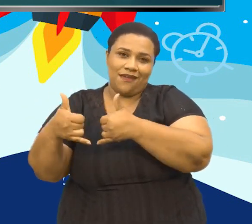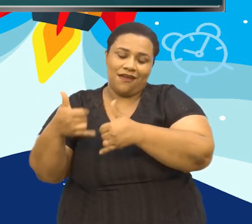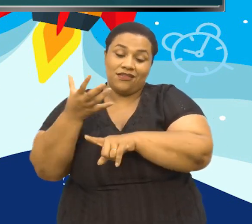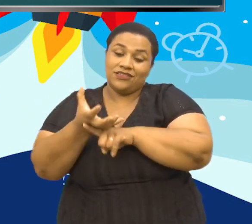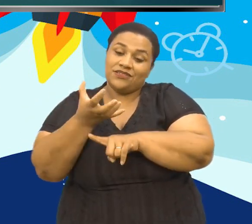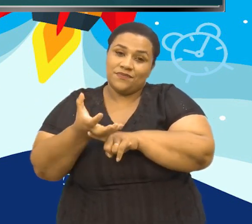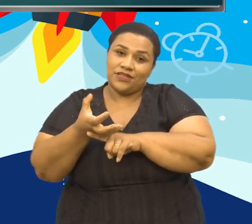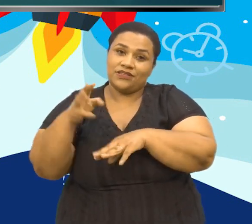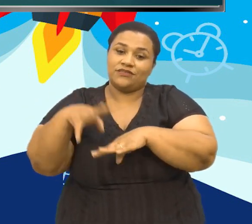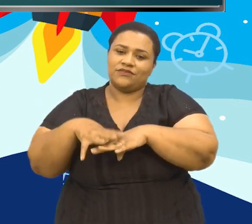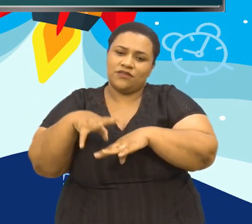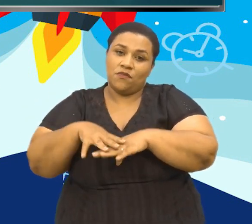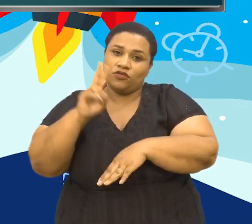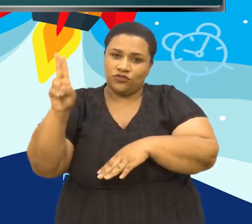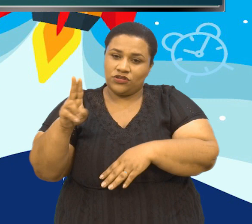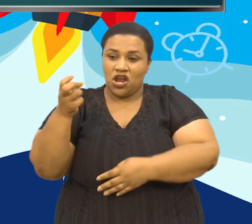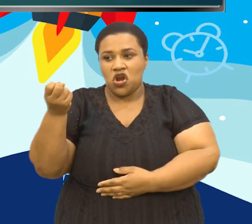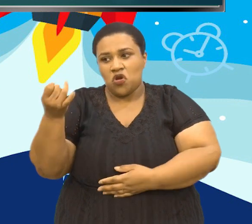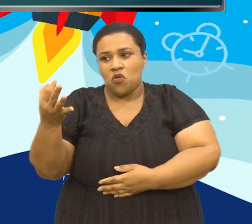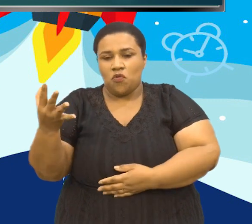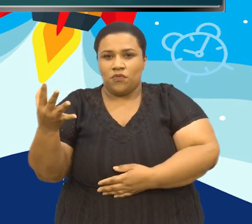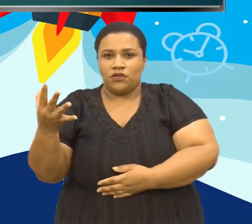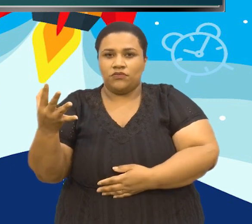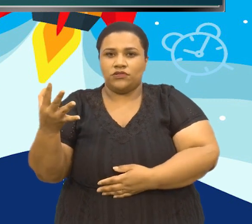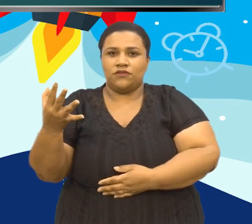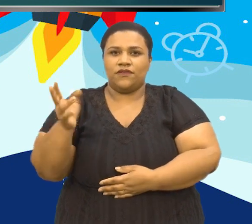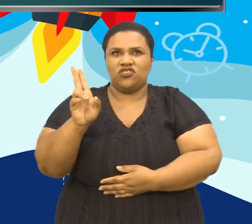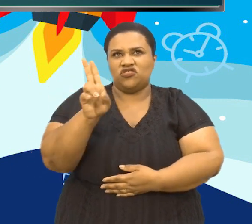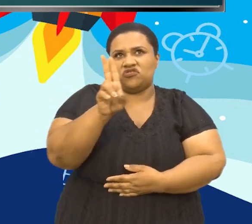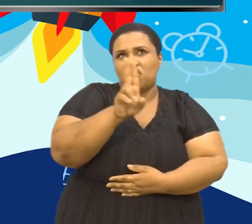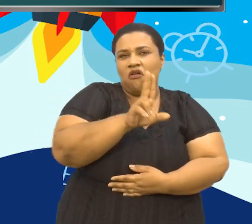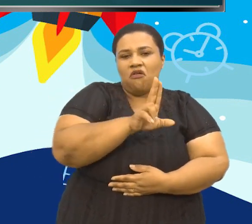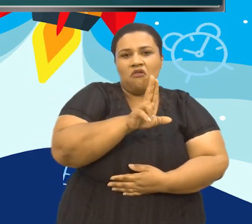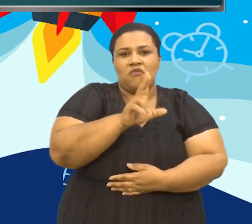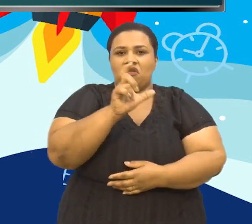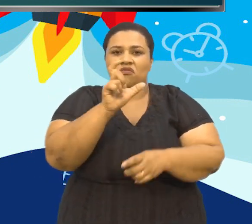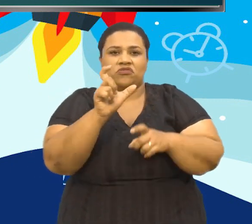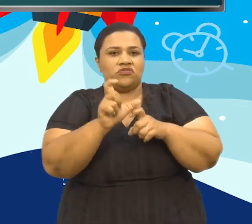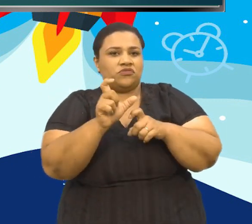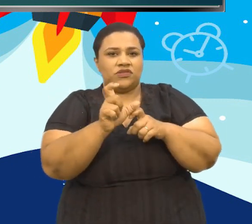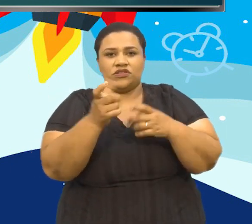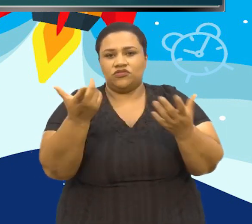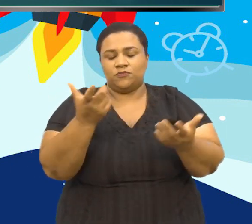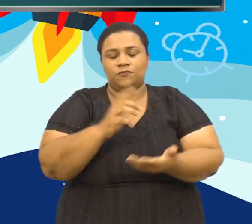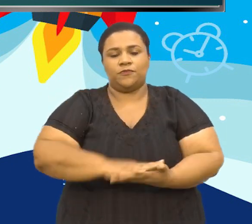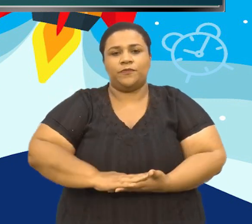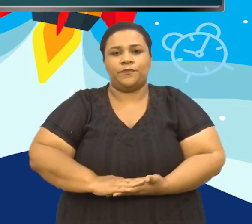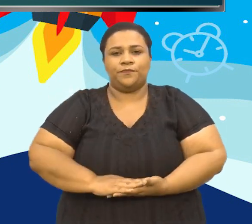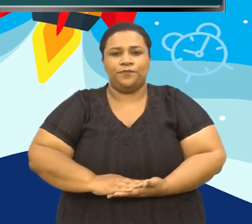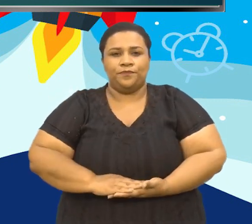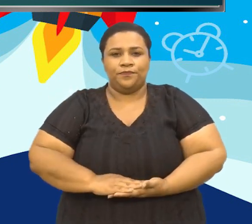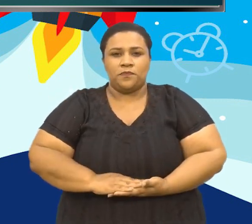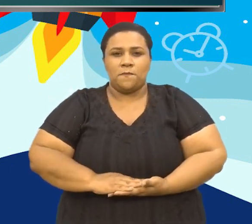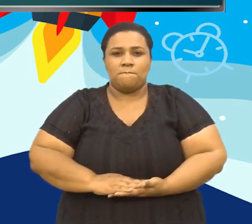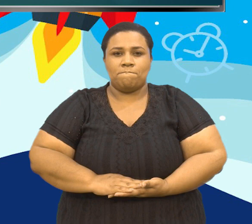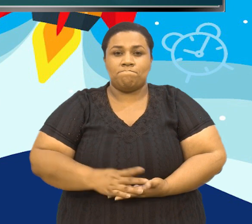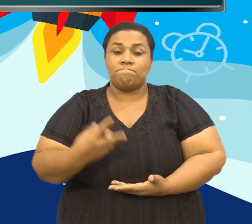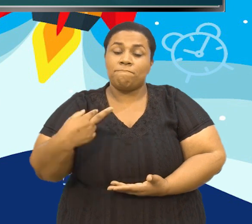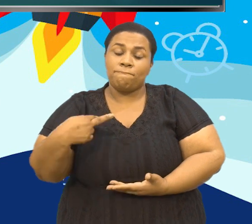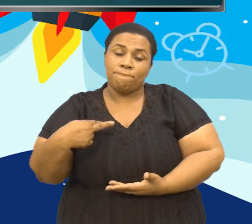porque aí nós podemos usar números em vez de categorias de substantivos, por exemplo.